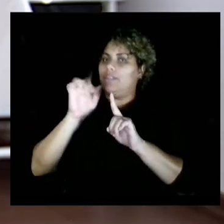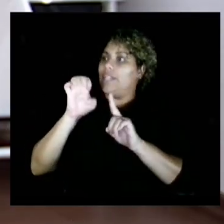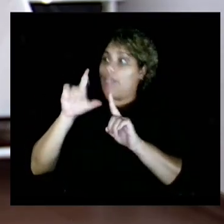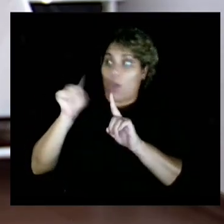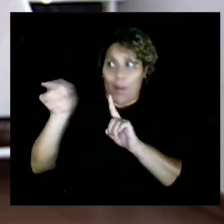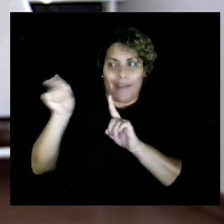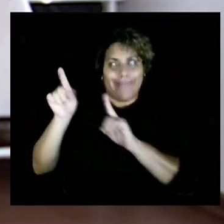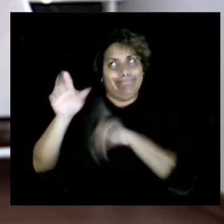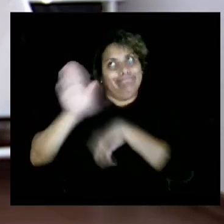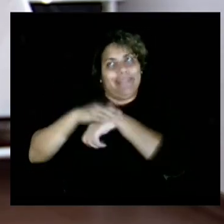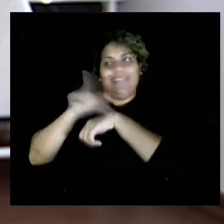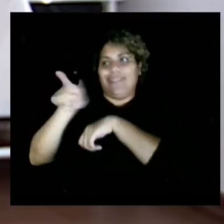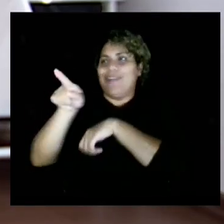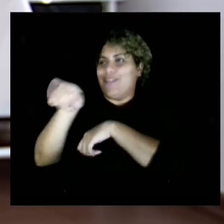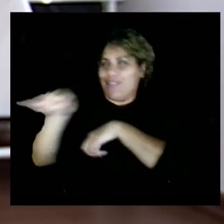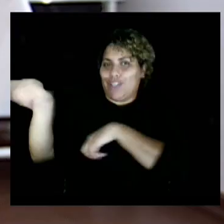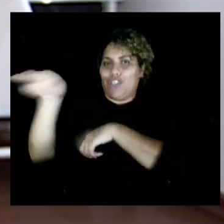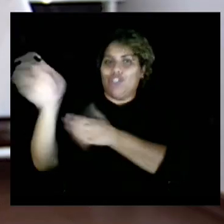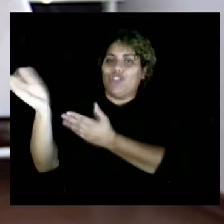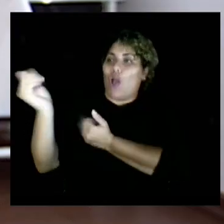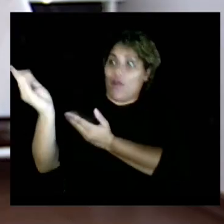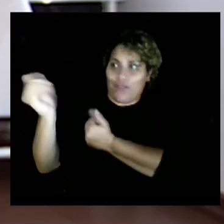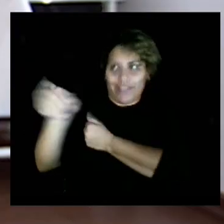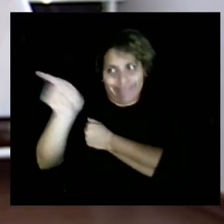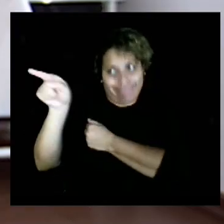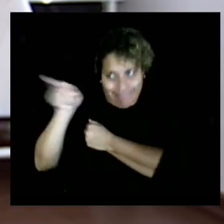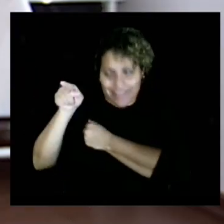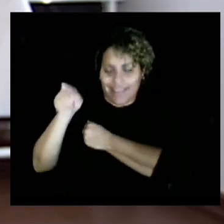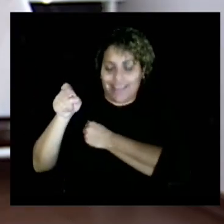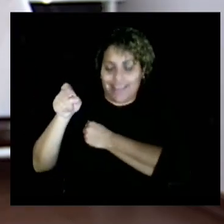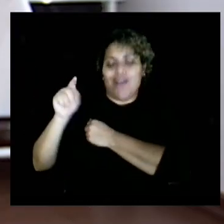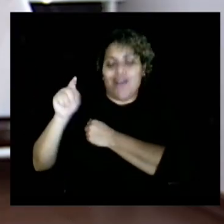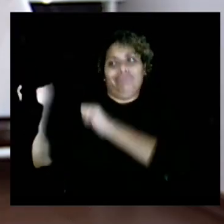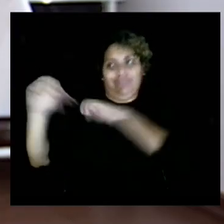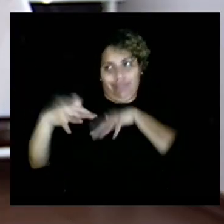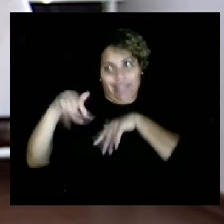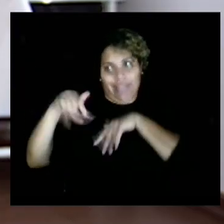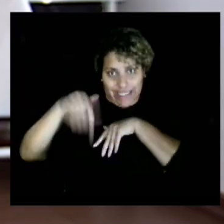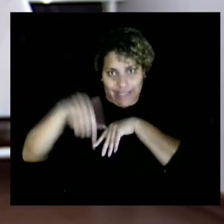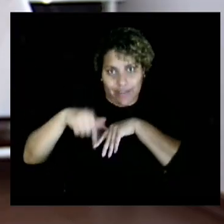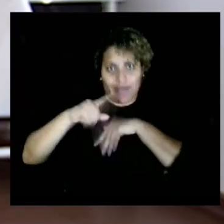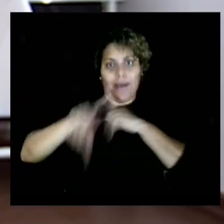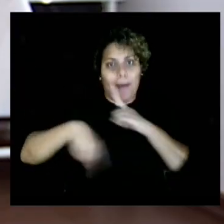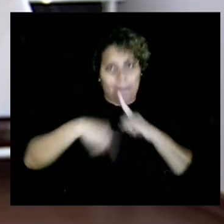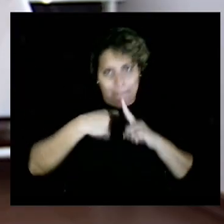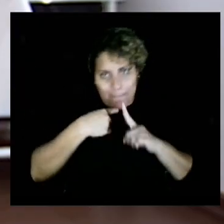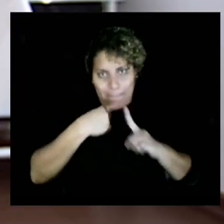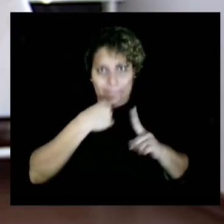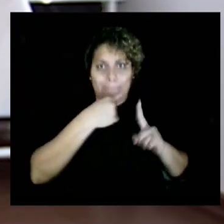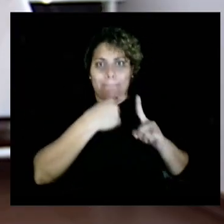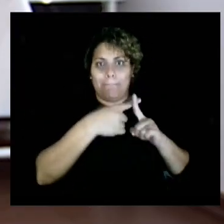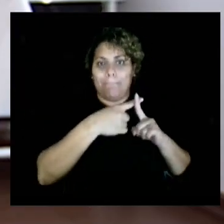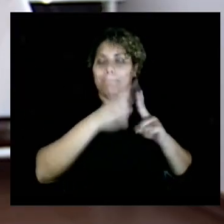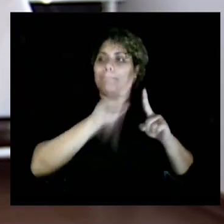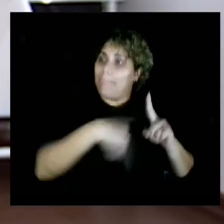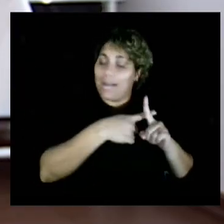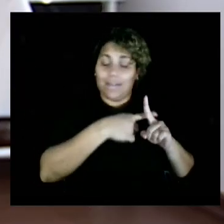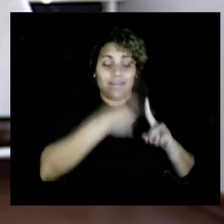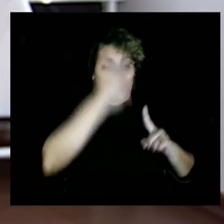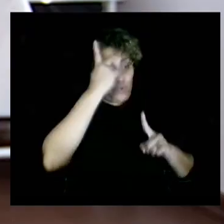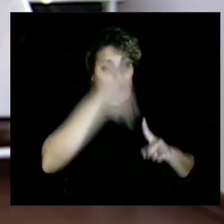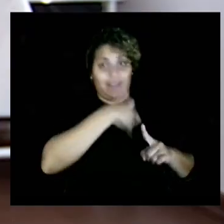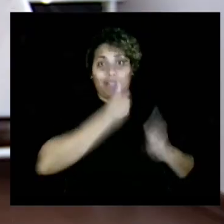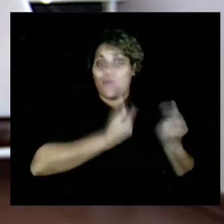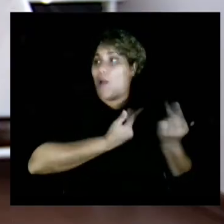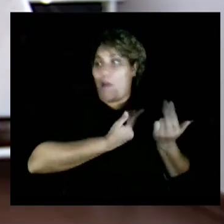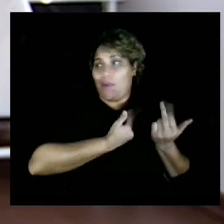e as da minha idade, de 40 a mais. Aqui da região mesmo ou da cidade Da toda? região, mais da região. A maioria